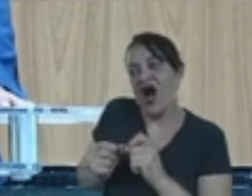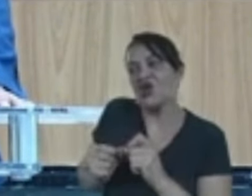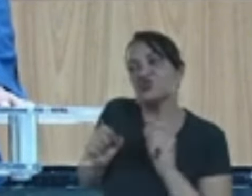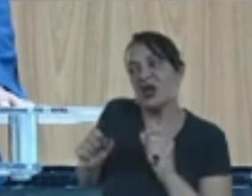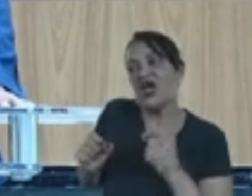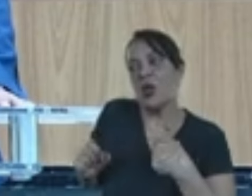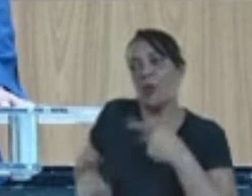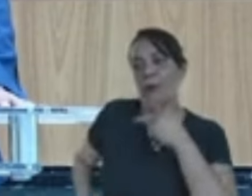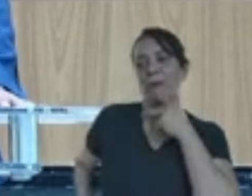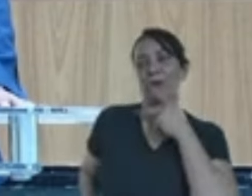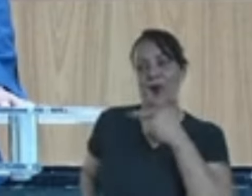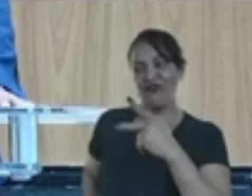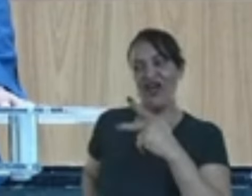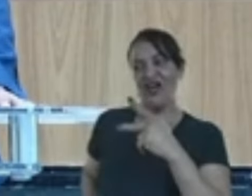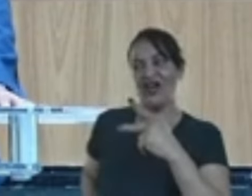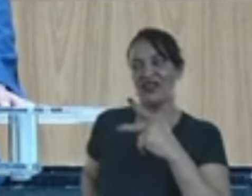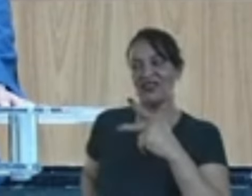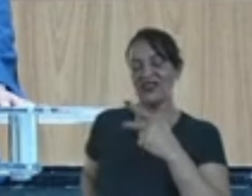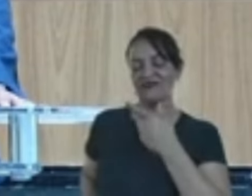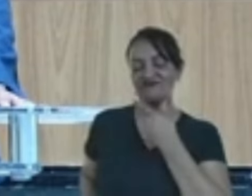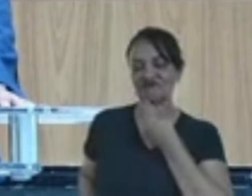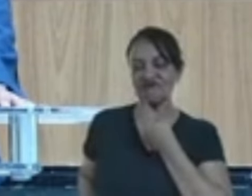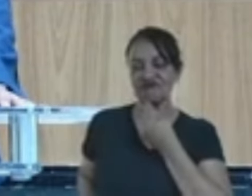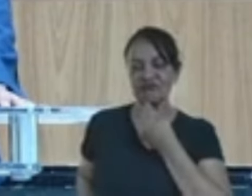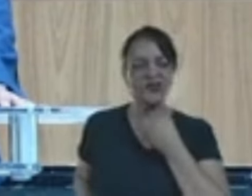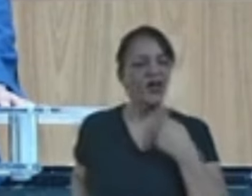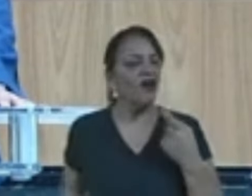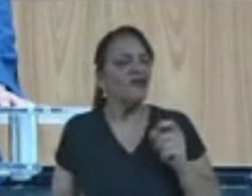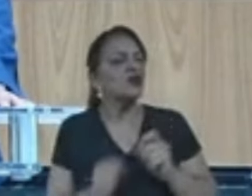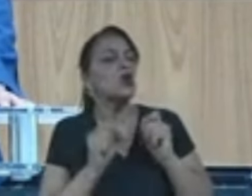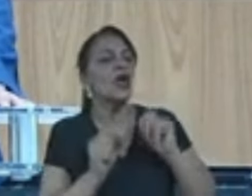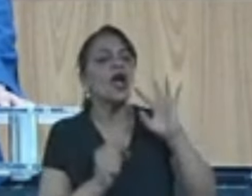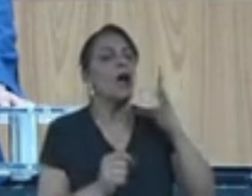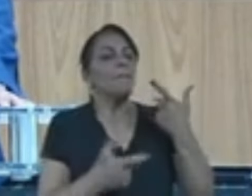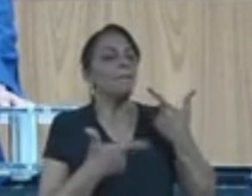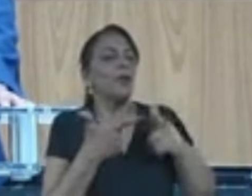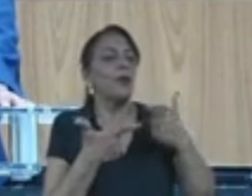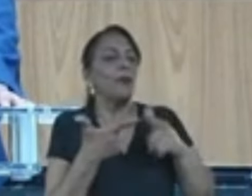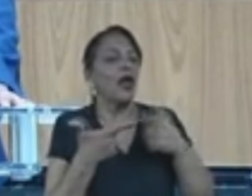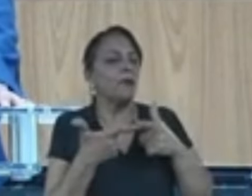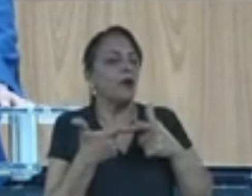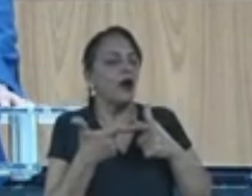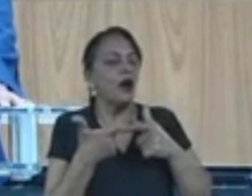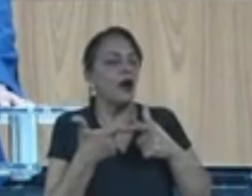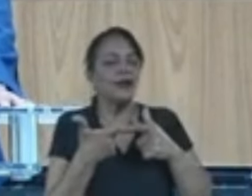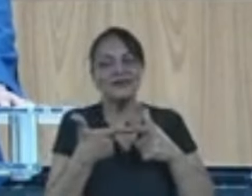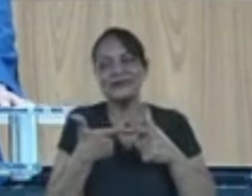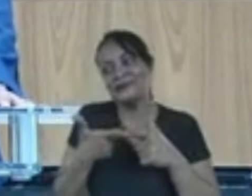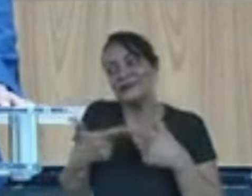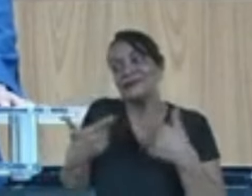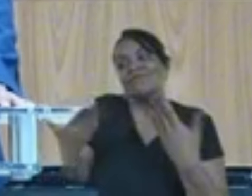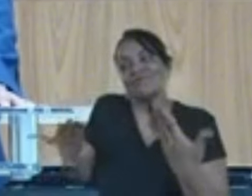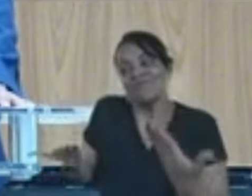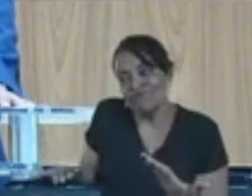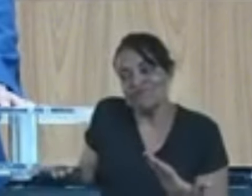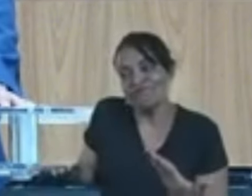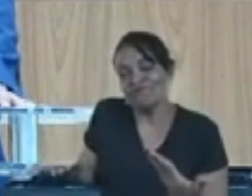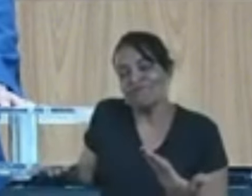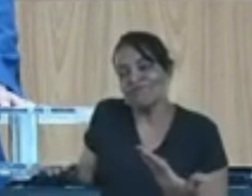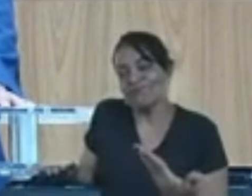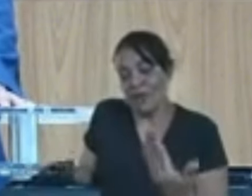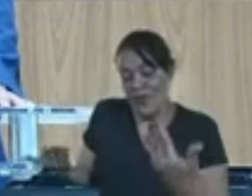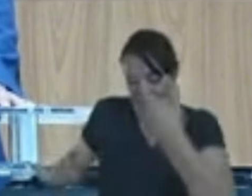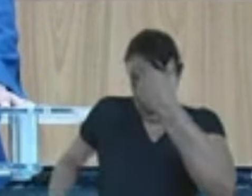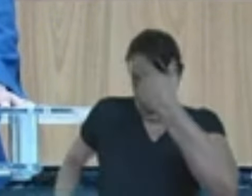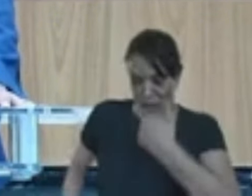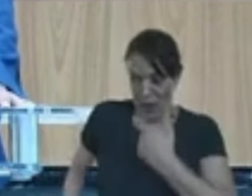disse. E aí, o que é que a gente pode fazer para resolver o problema? O que você tem que fazer simplesmente é me jogar na